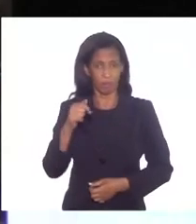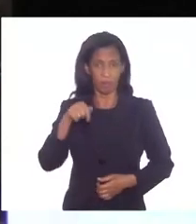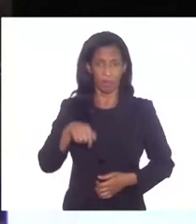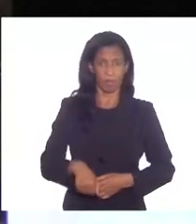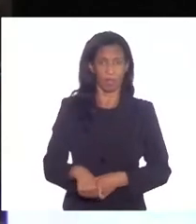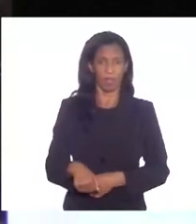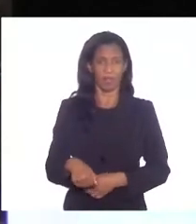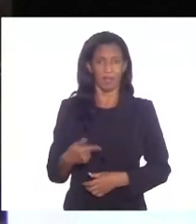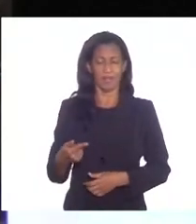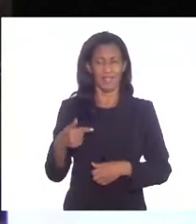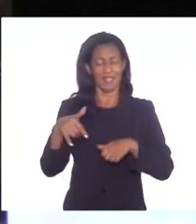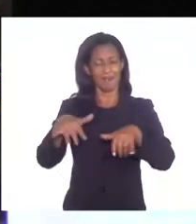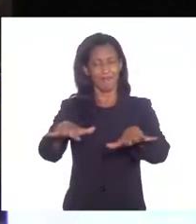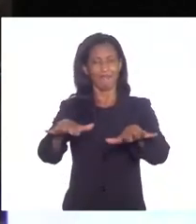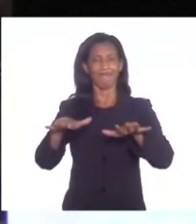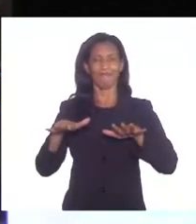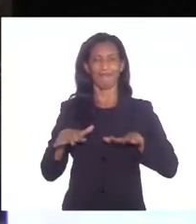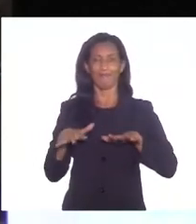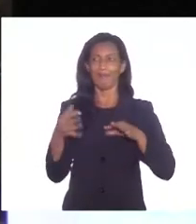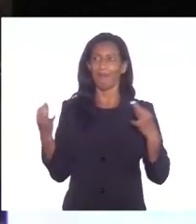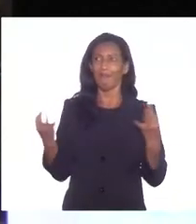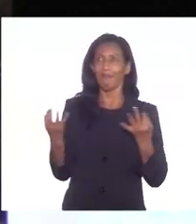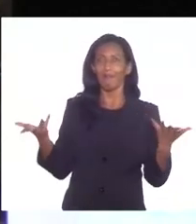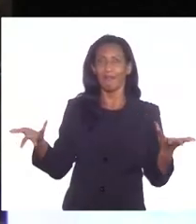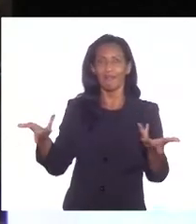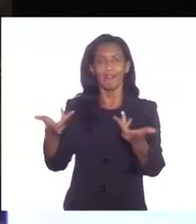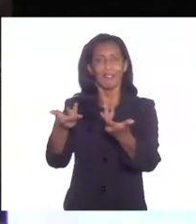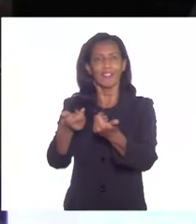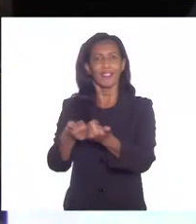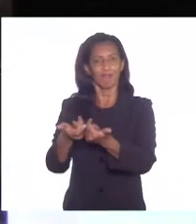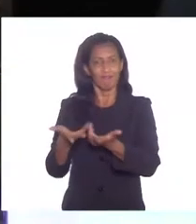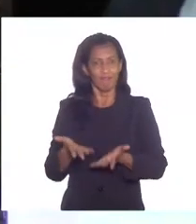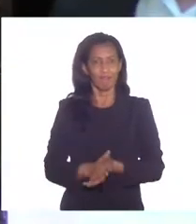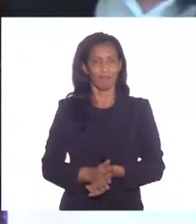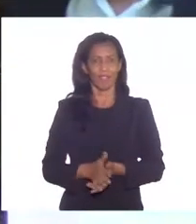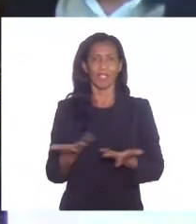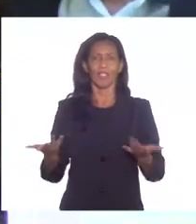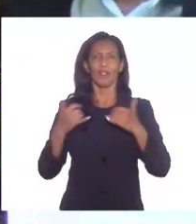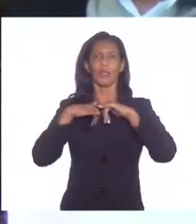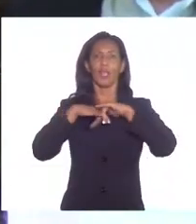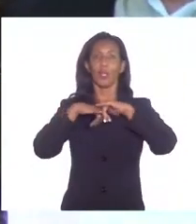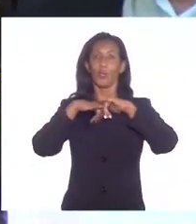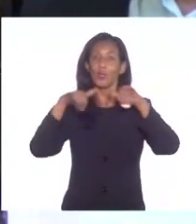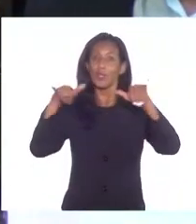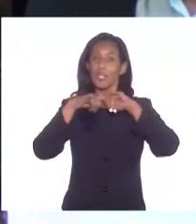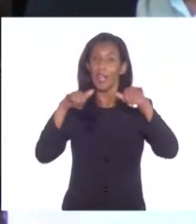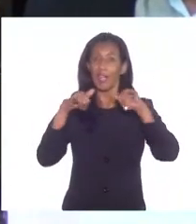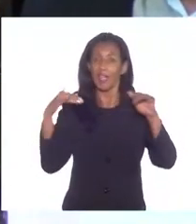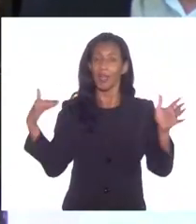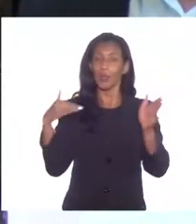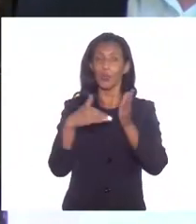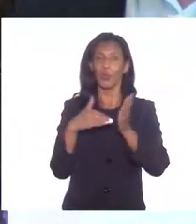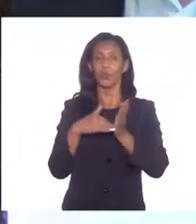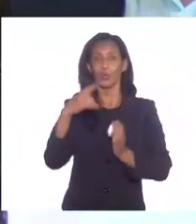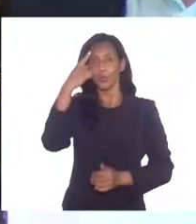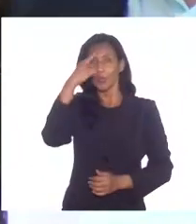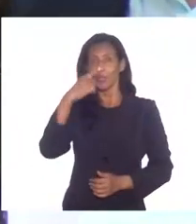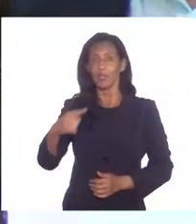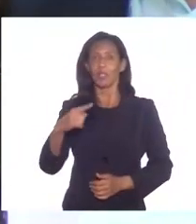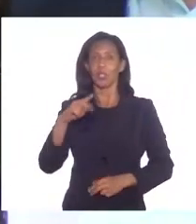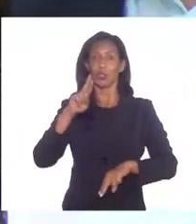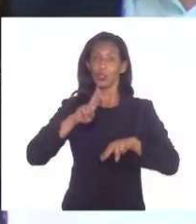nesse belíssimo plenário. Então, quero anunciar a todos os presentes que na última semana de junho